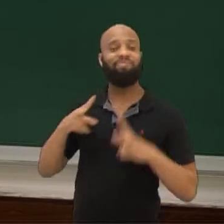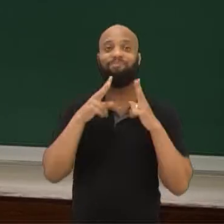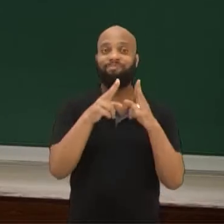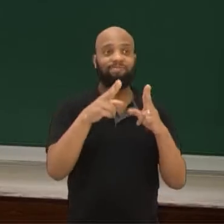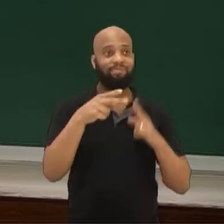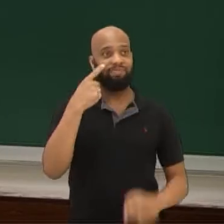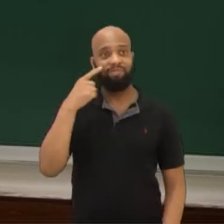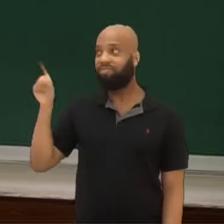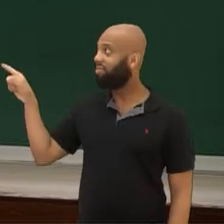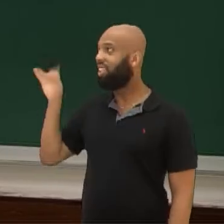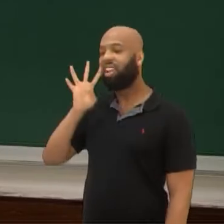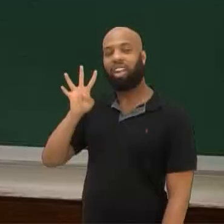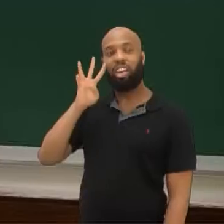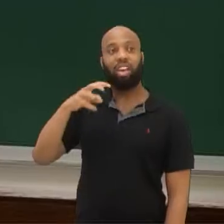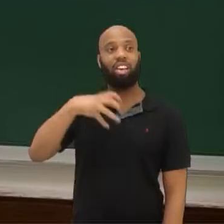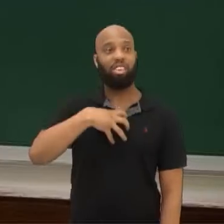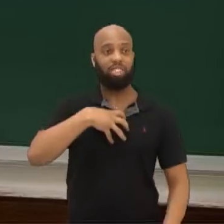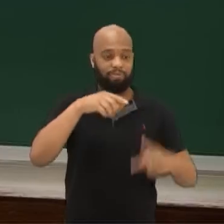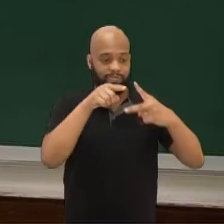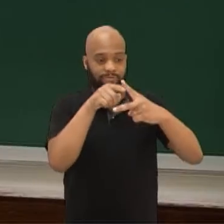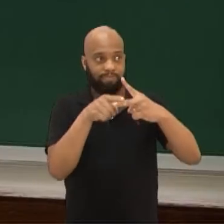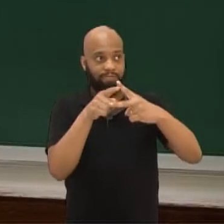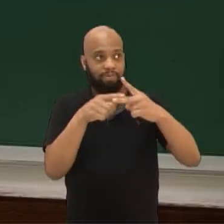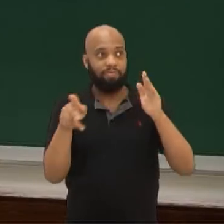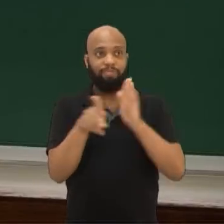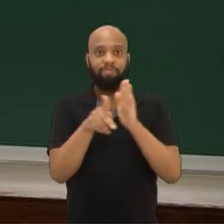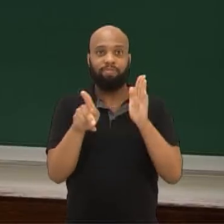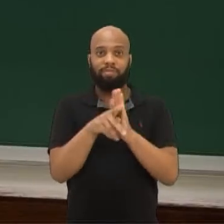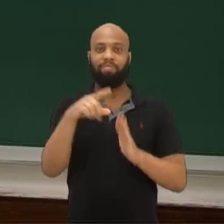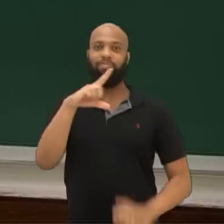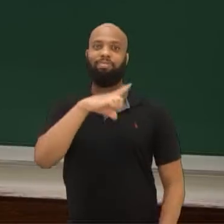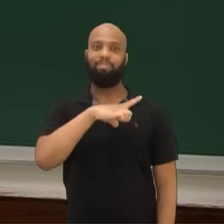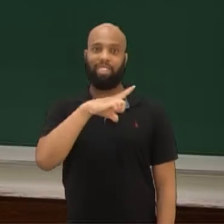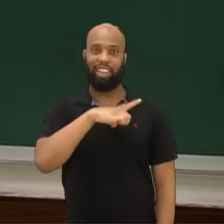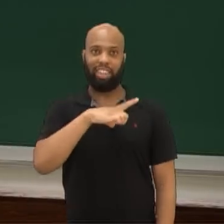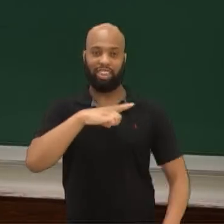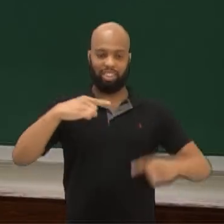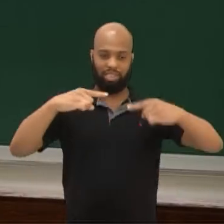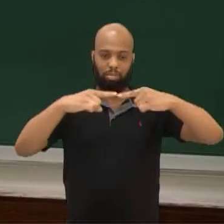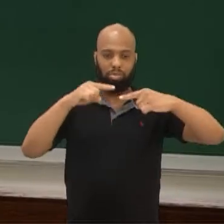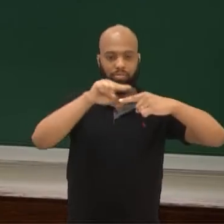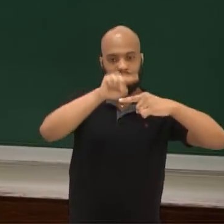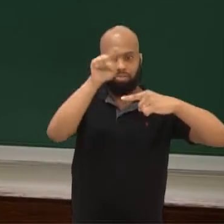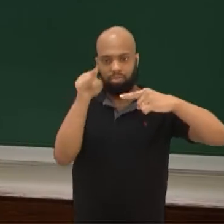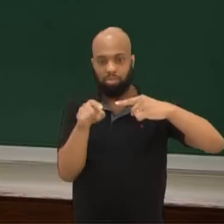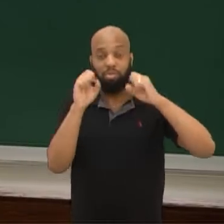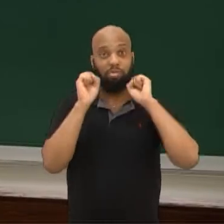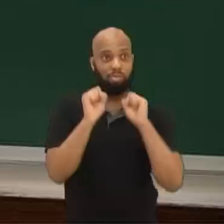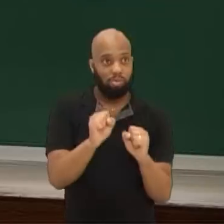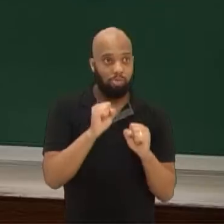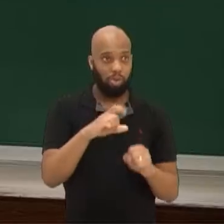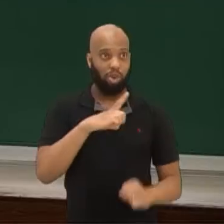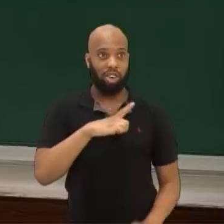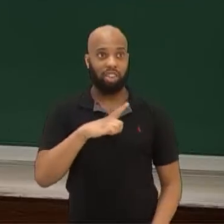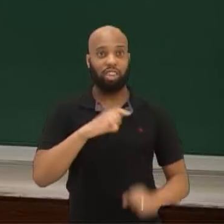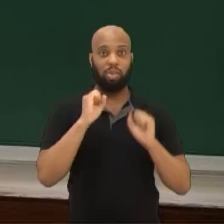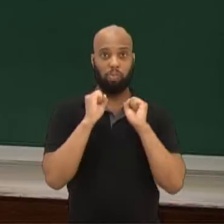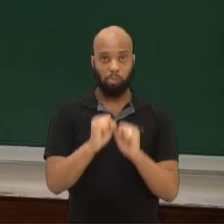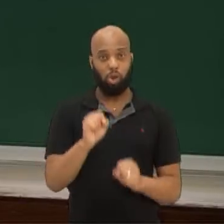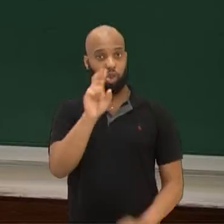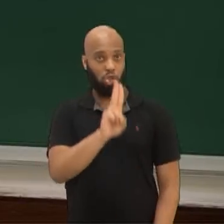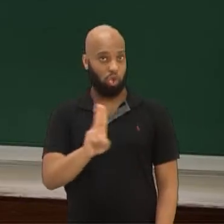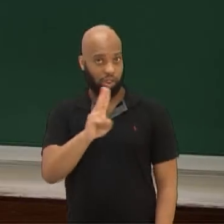Olha que legal. Ela é um ângulo de meia volta, ou seja, ela pode ser colocado 2 ângulos